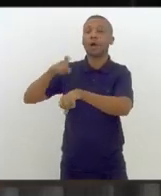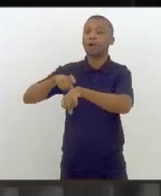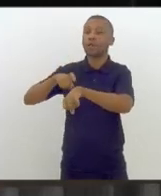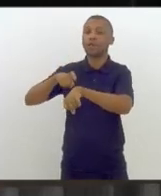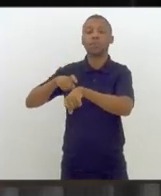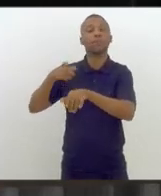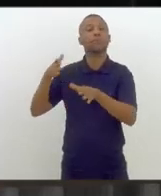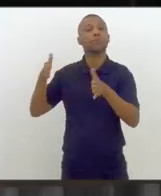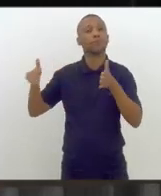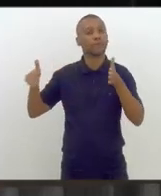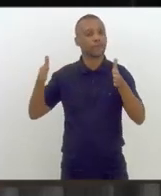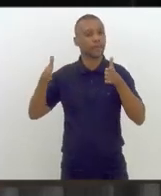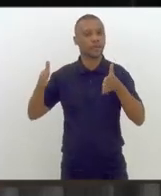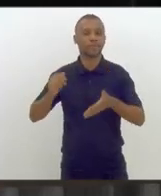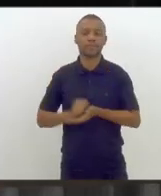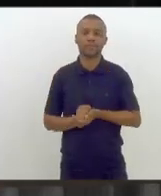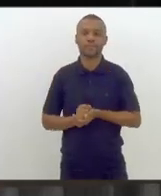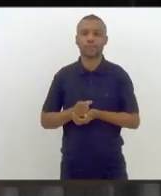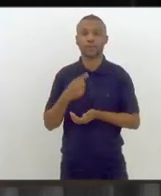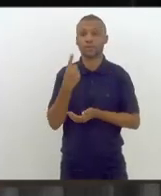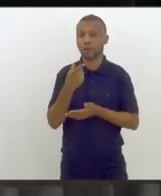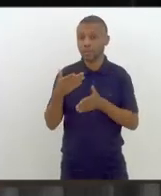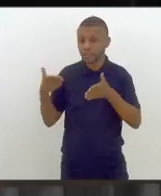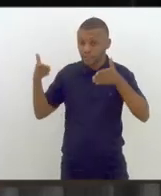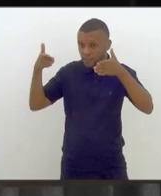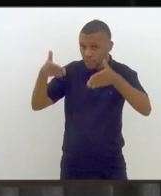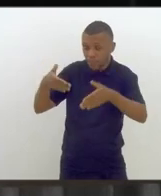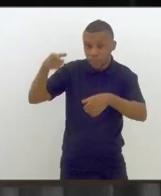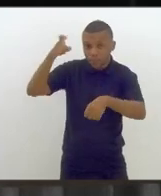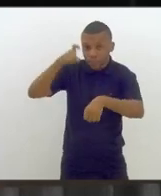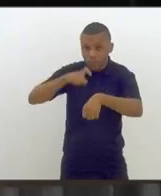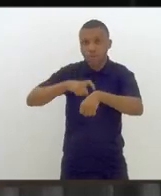e nós chegamos a essa casa no mesmo momento,